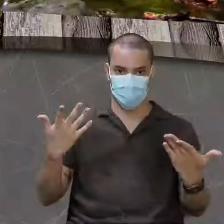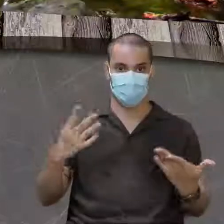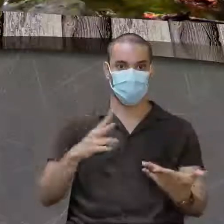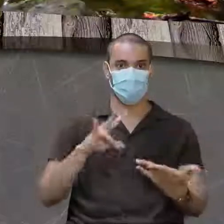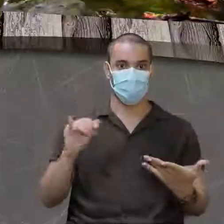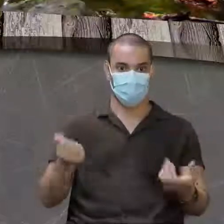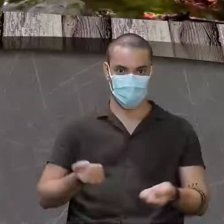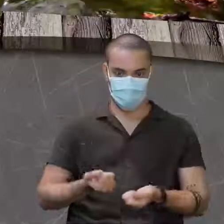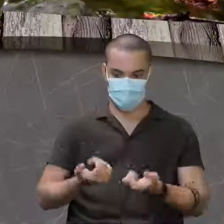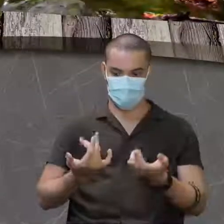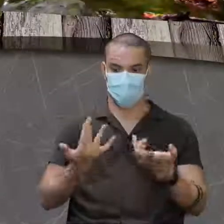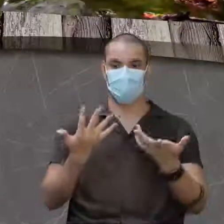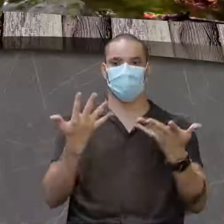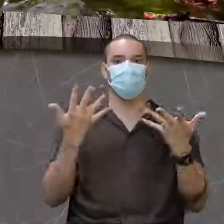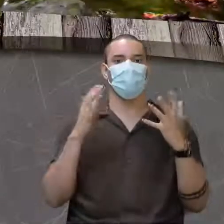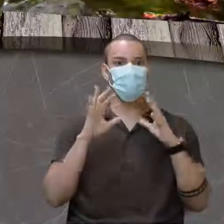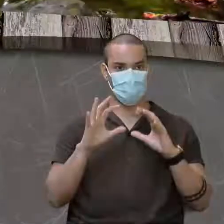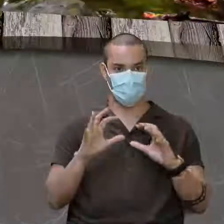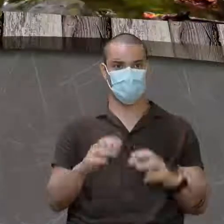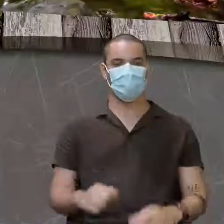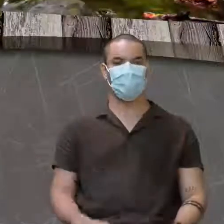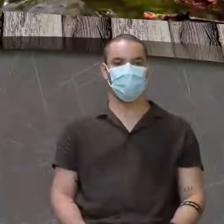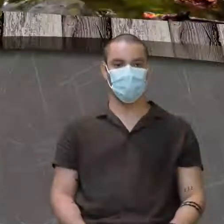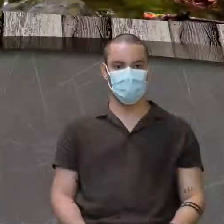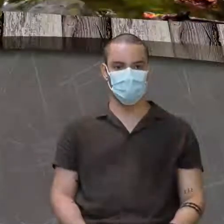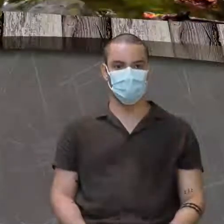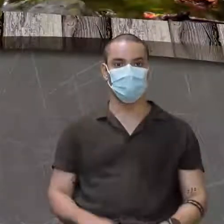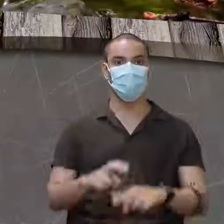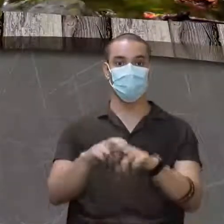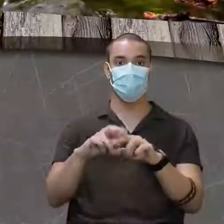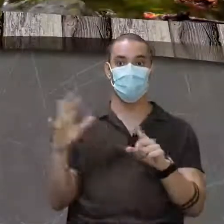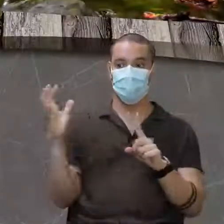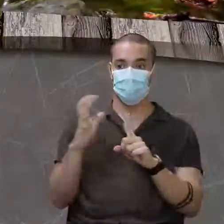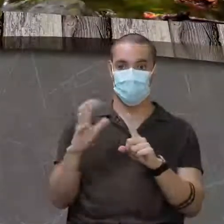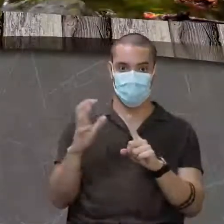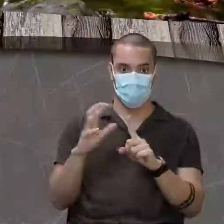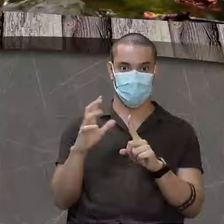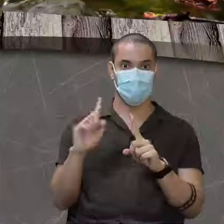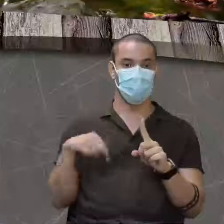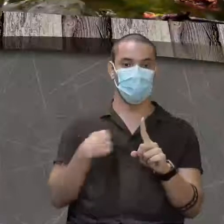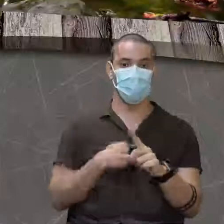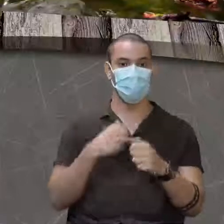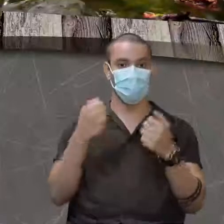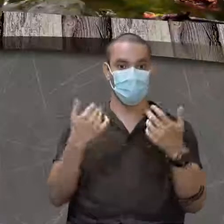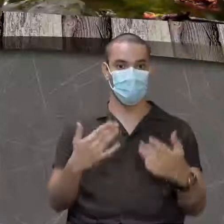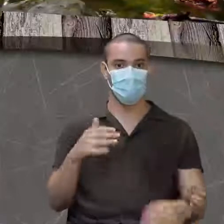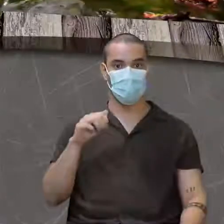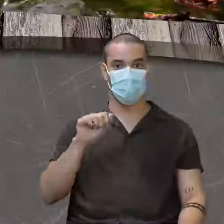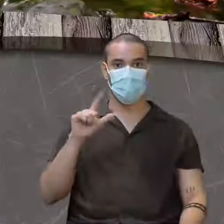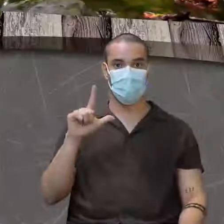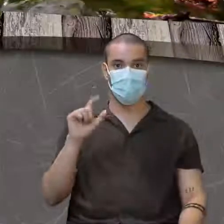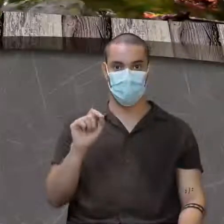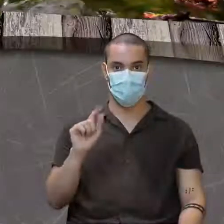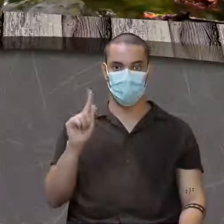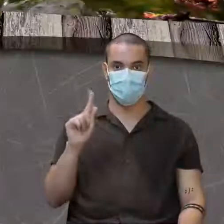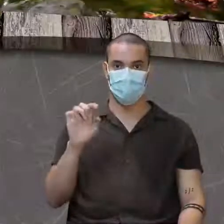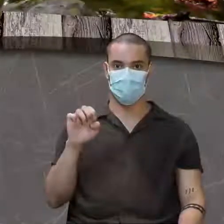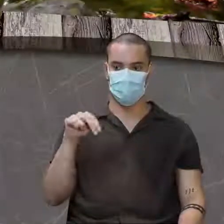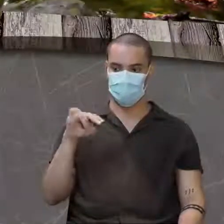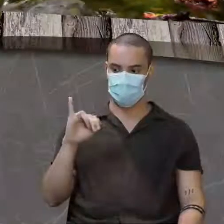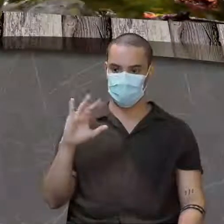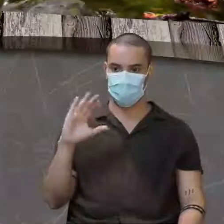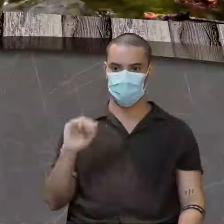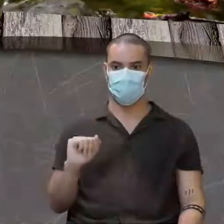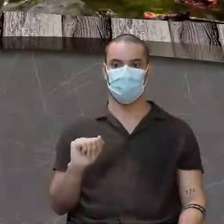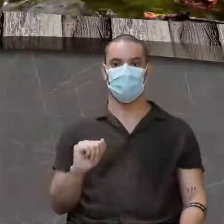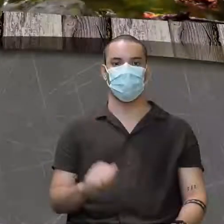vai começar essa sucessão por interferência externa, que a gente classifica como halogênica.